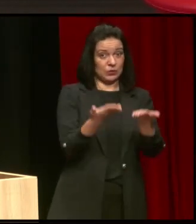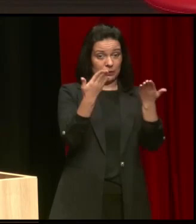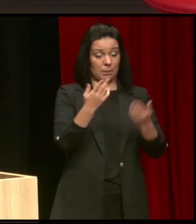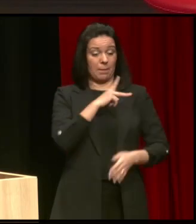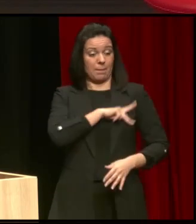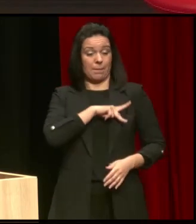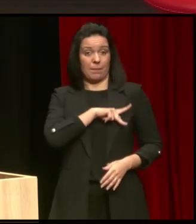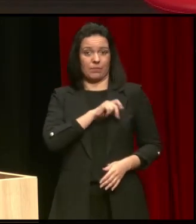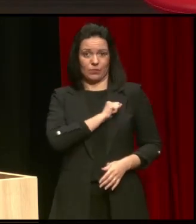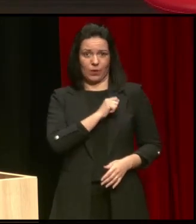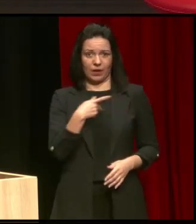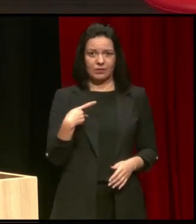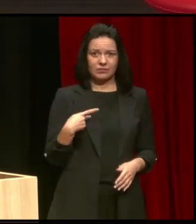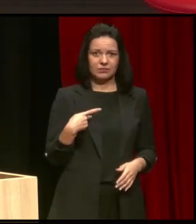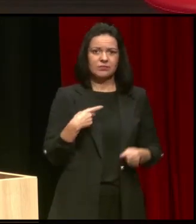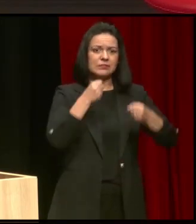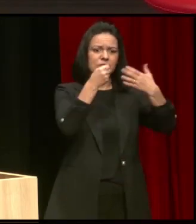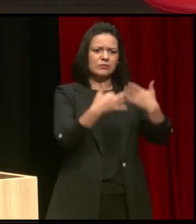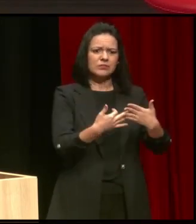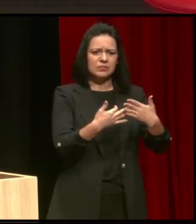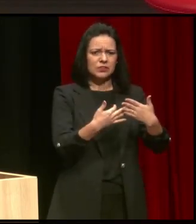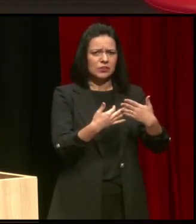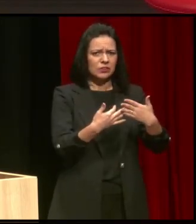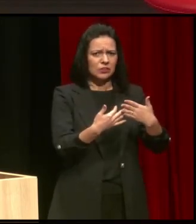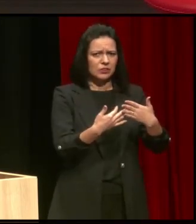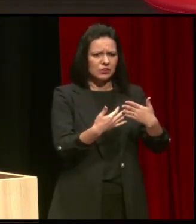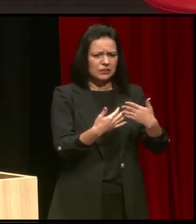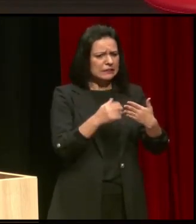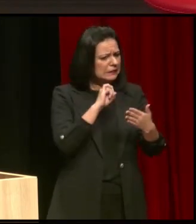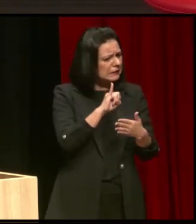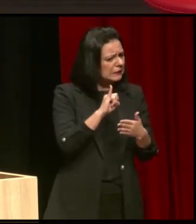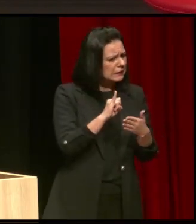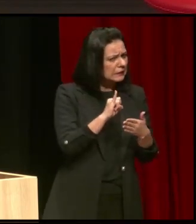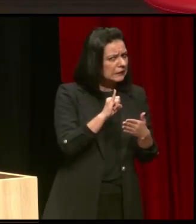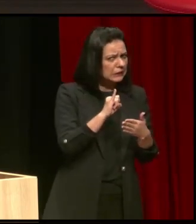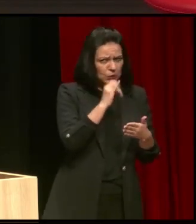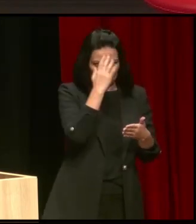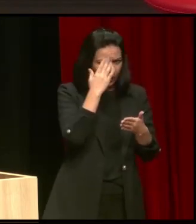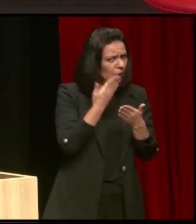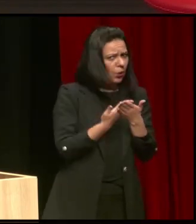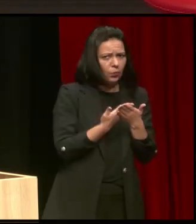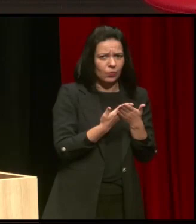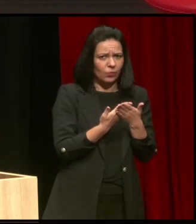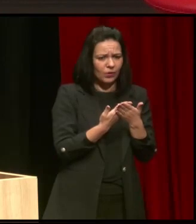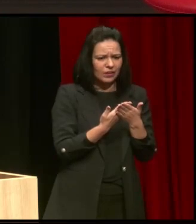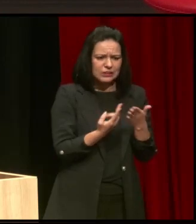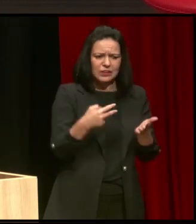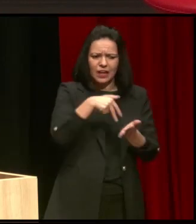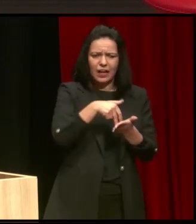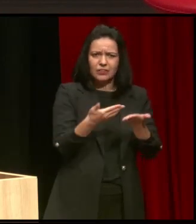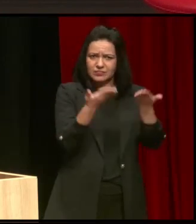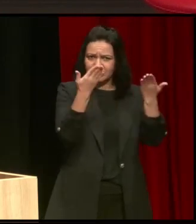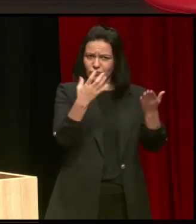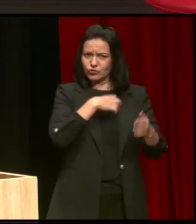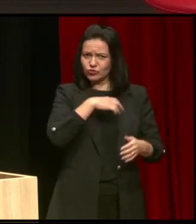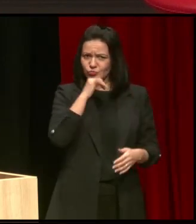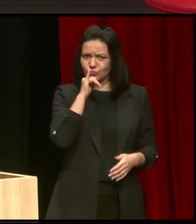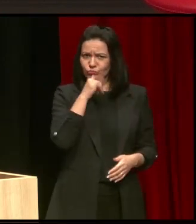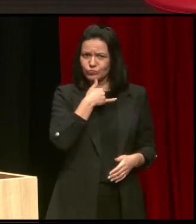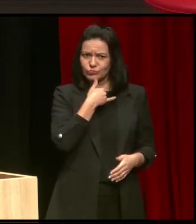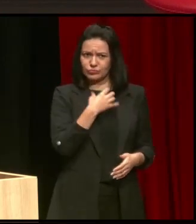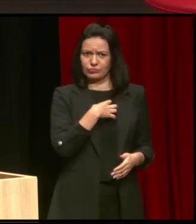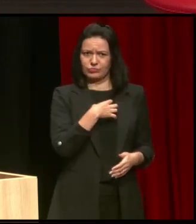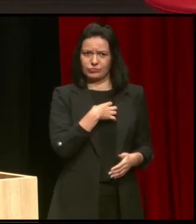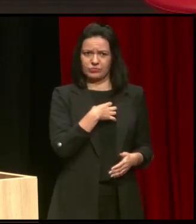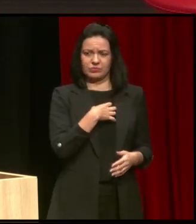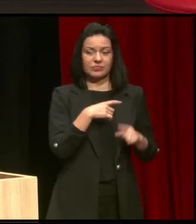fala o quê? Se a gente não crê na ressurreição, a gente é o quê? O mais infeliz. Gente,